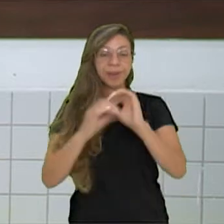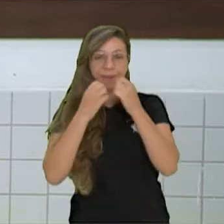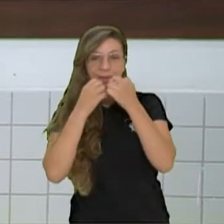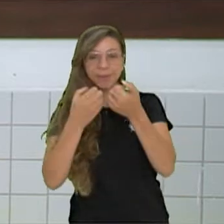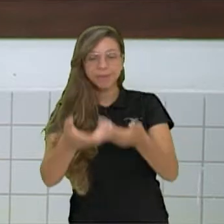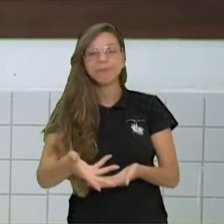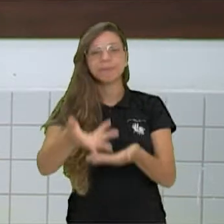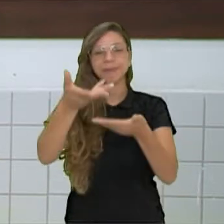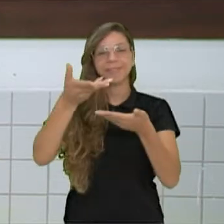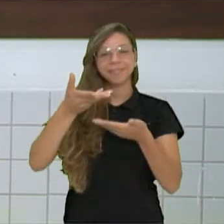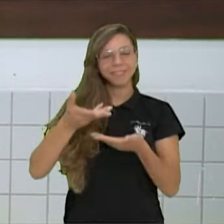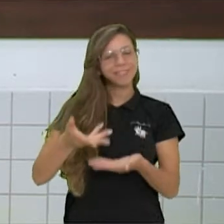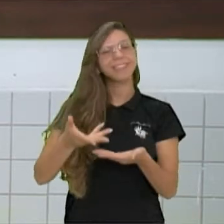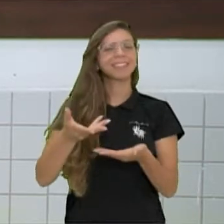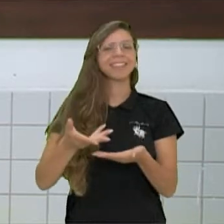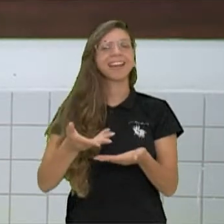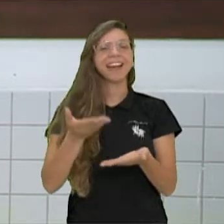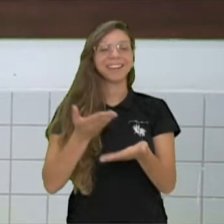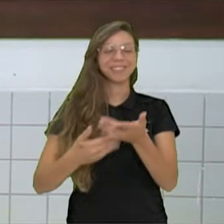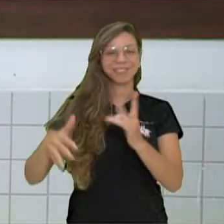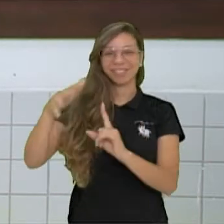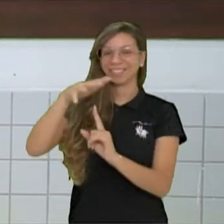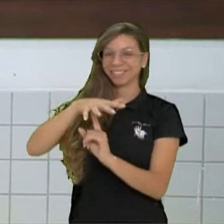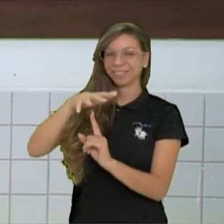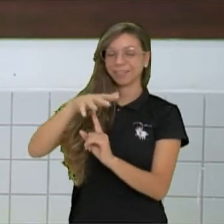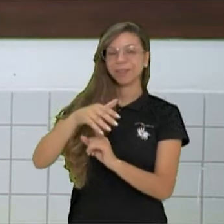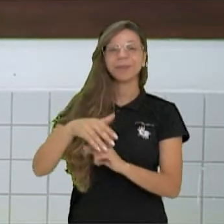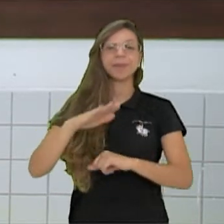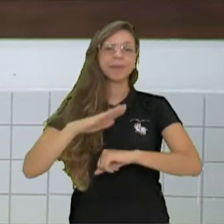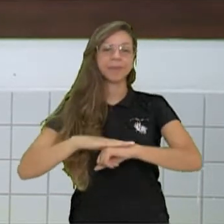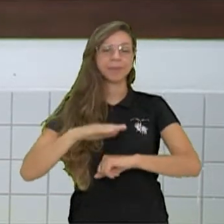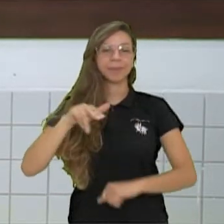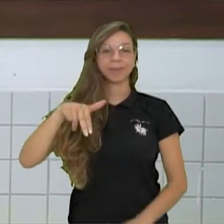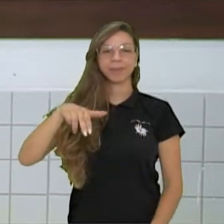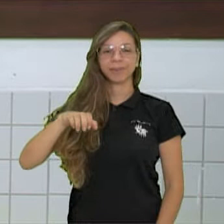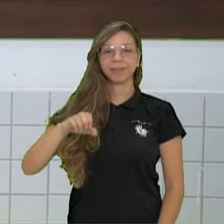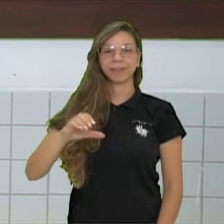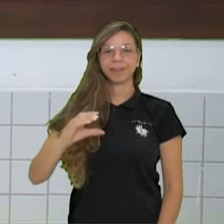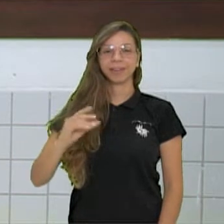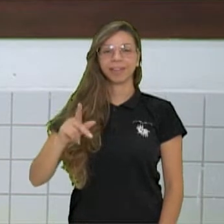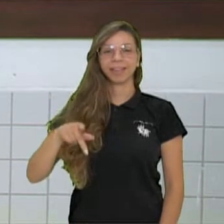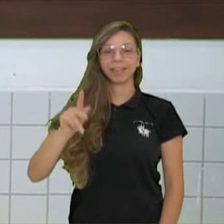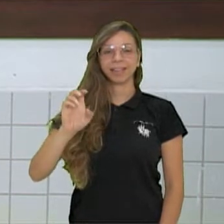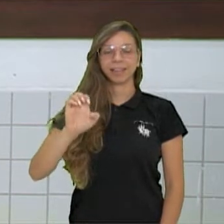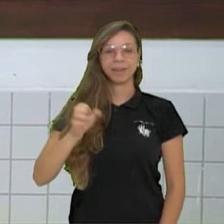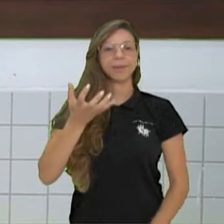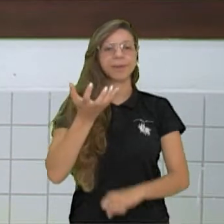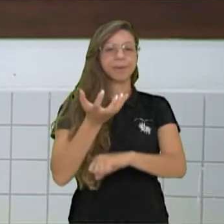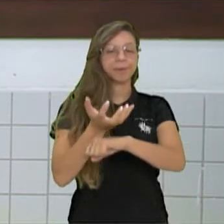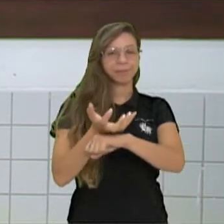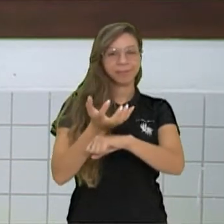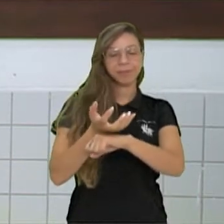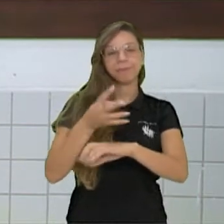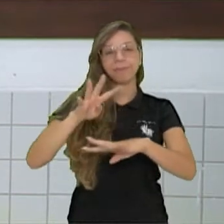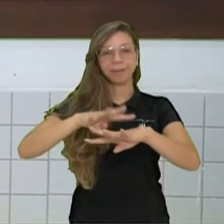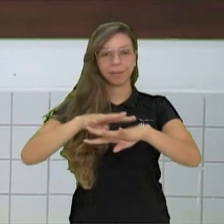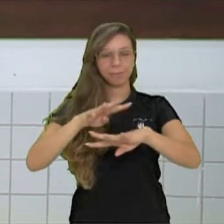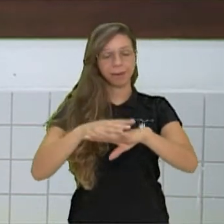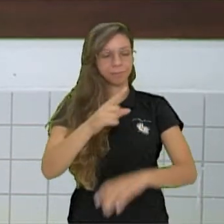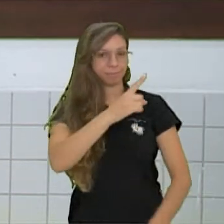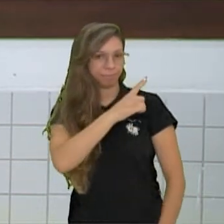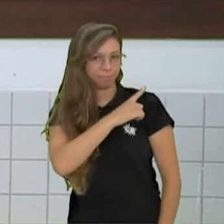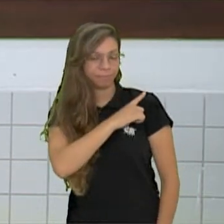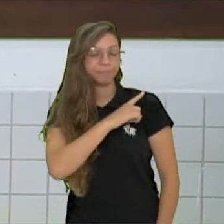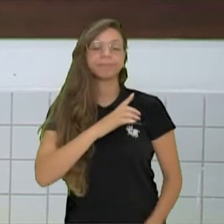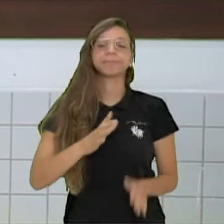Olá, bem-vindos a mais uma aula Paraná. Professor Neckel aqui, matemática da primeira série do ensino médio. Nós vamos